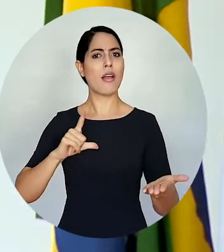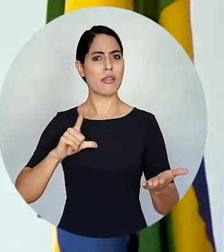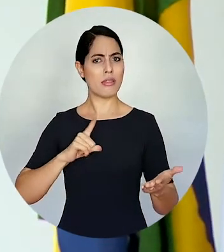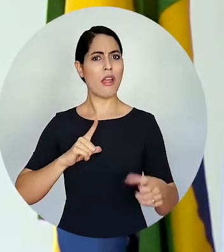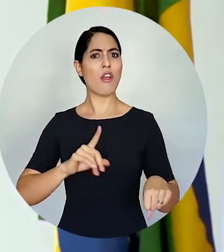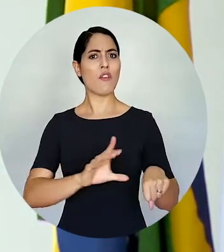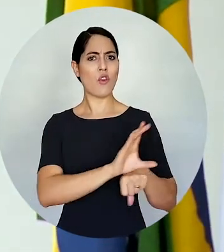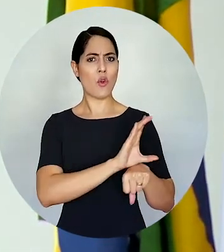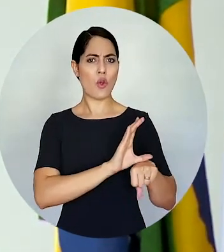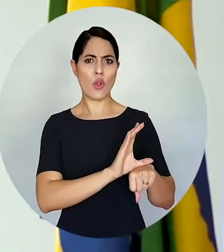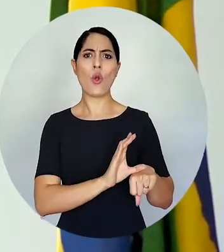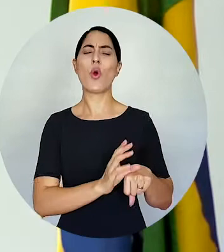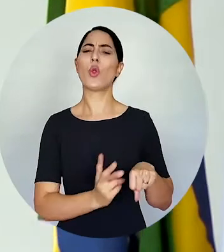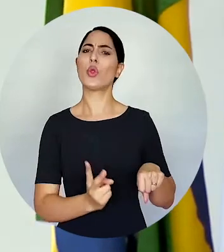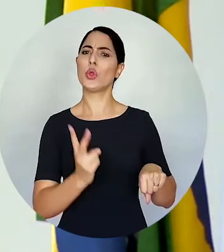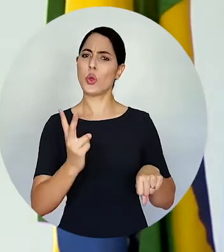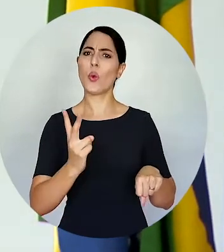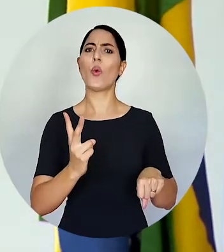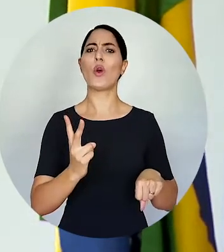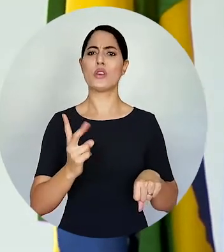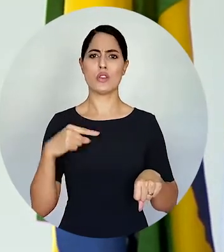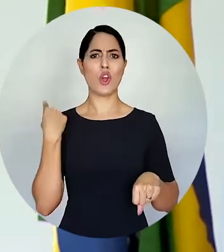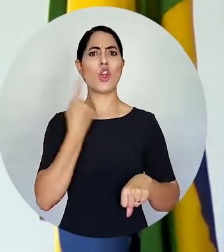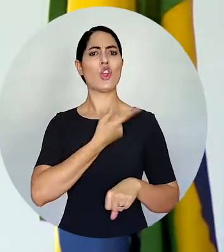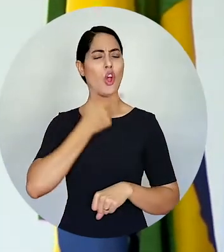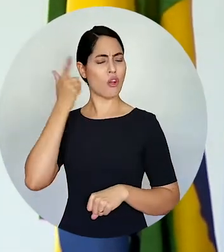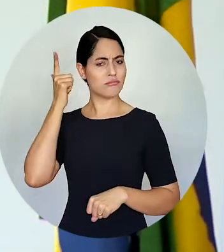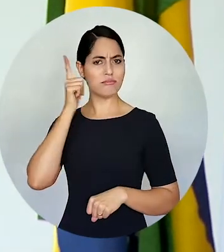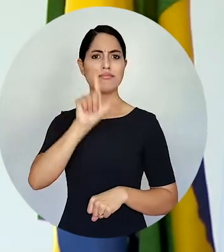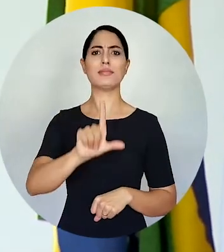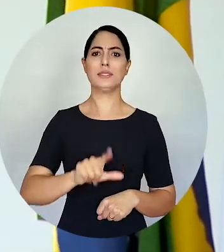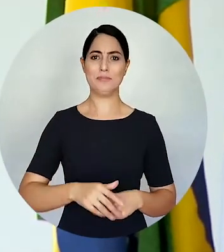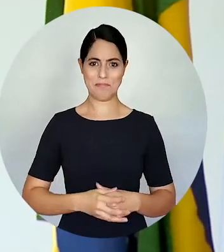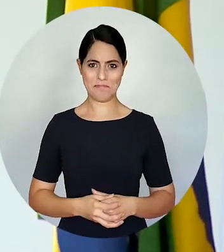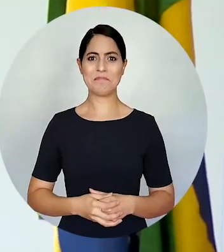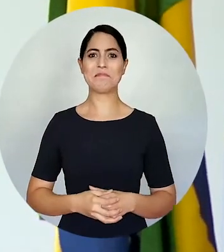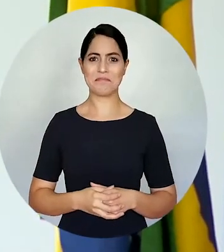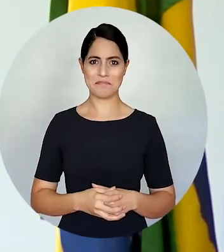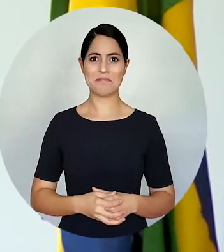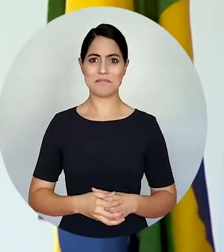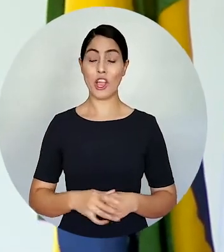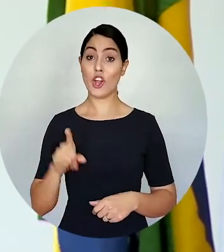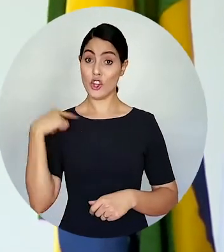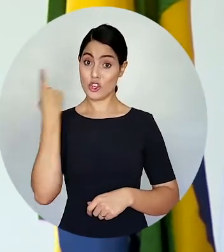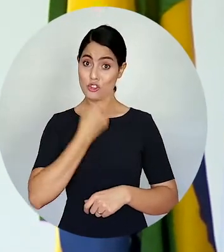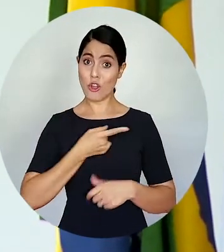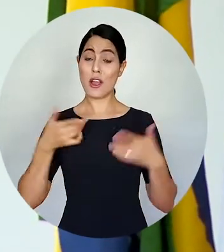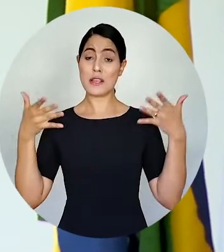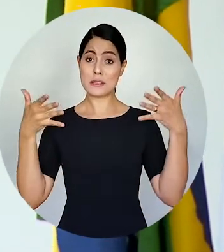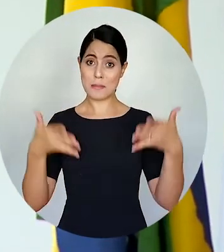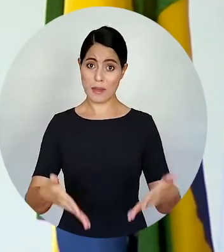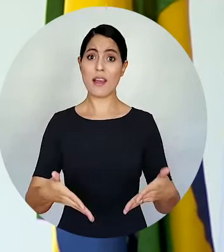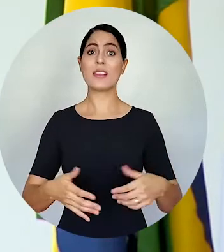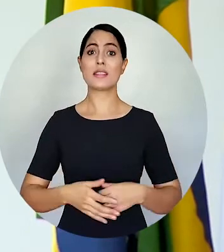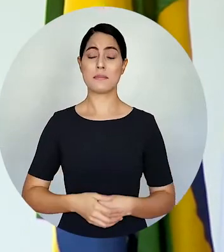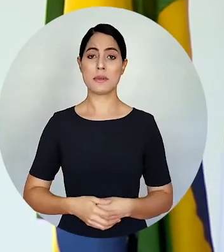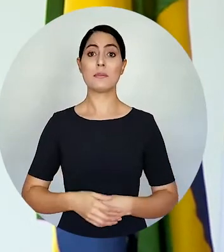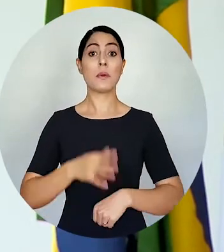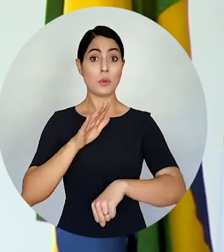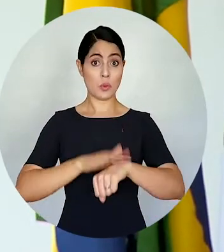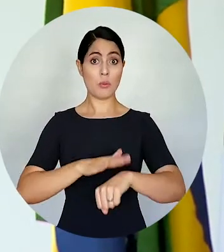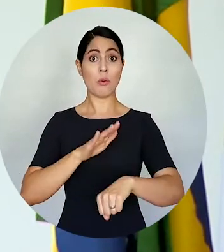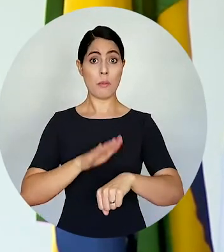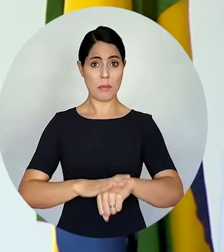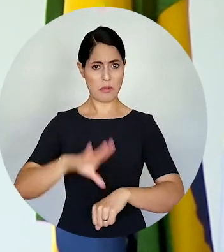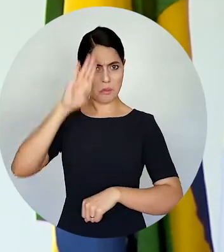constituintes, conquistamos duas constituintes, protagonizamos essas constituintes, o combate à ditadura